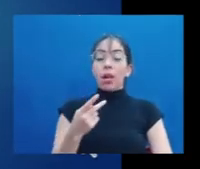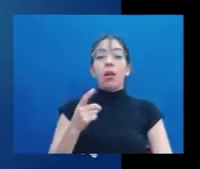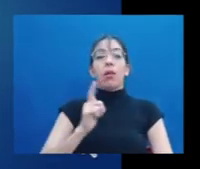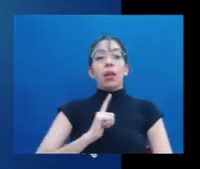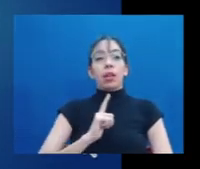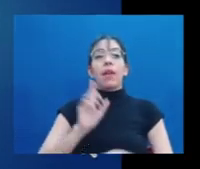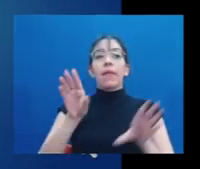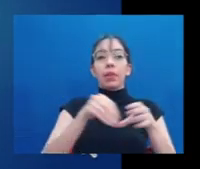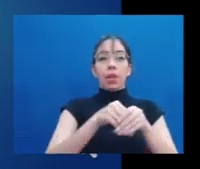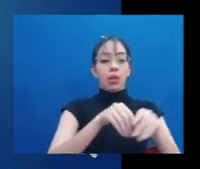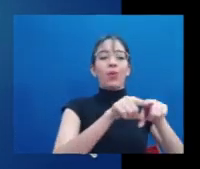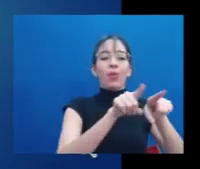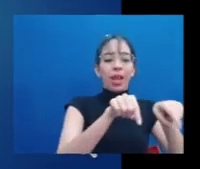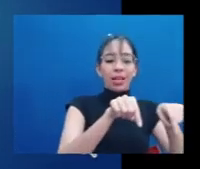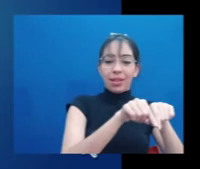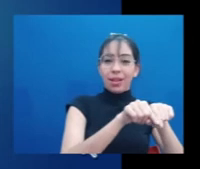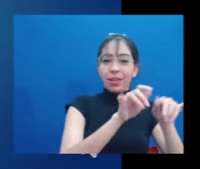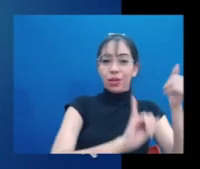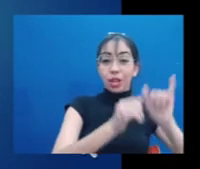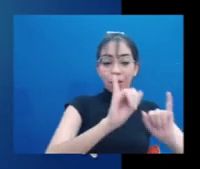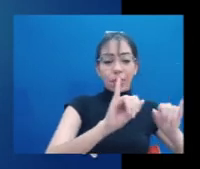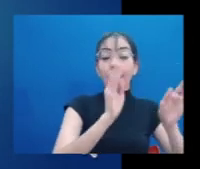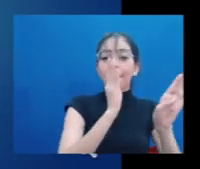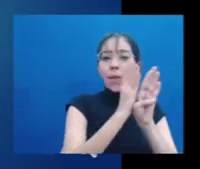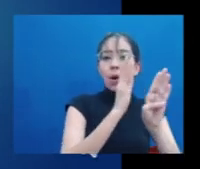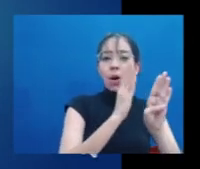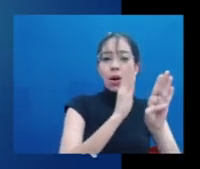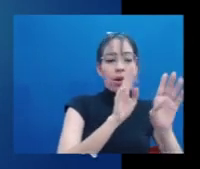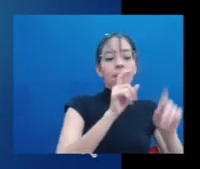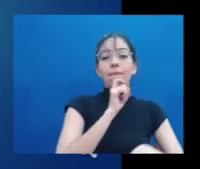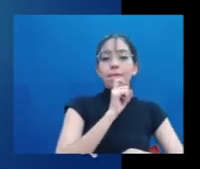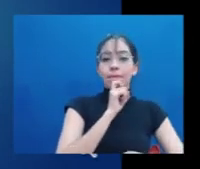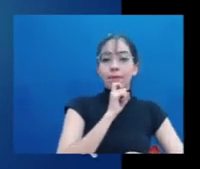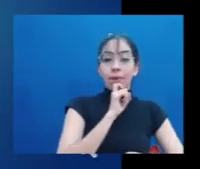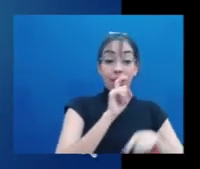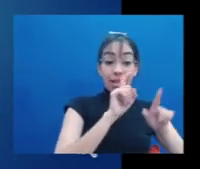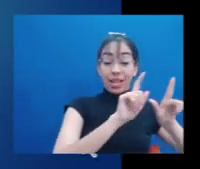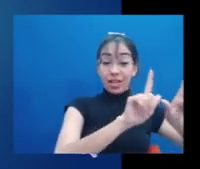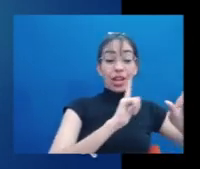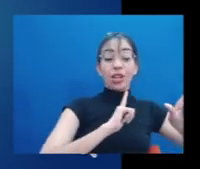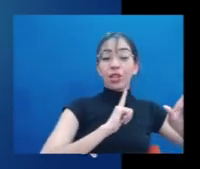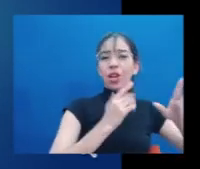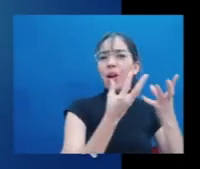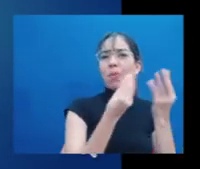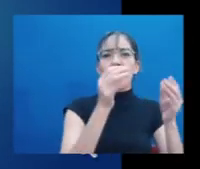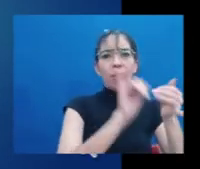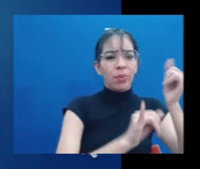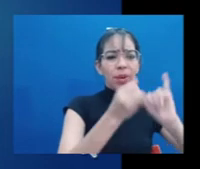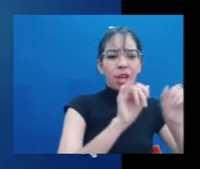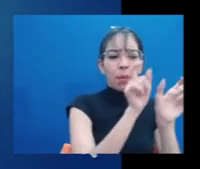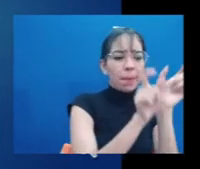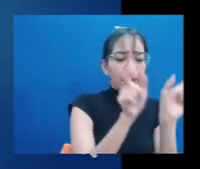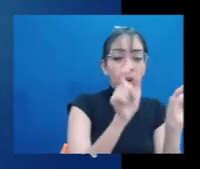terem sido atingidos, né? Essas chamas foram debeladas rapidamente. Então, os bombeiros confirmaram que foi dito ali pela